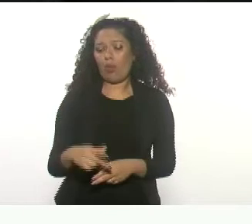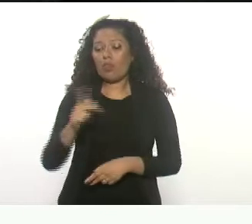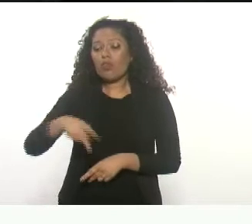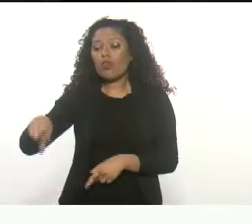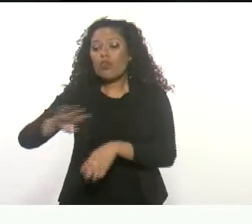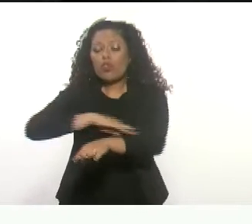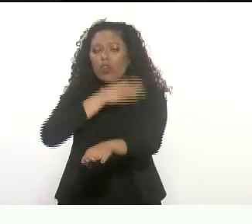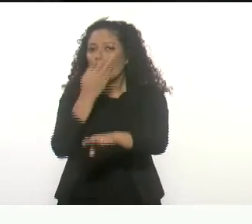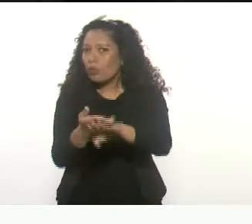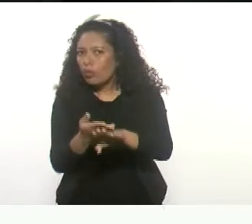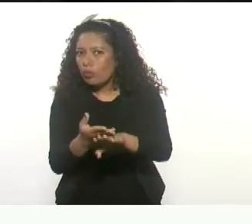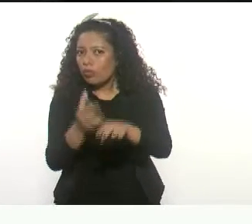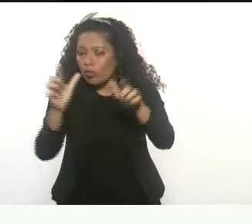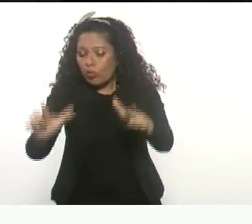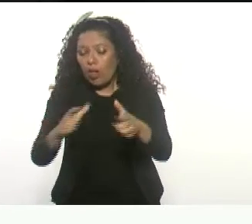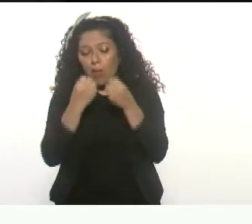todo.